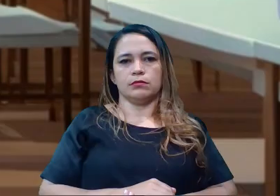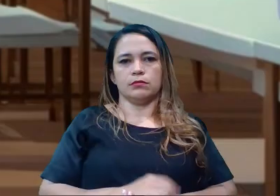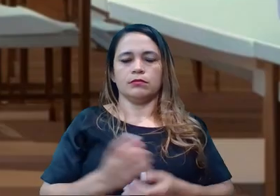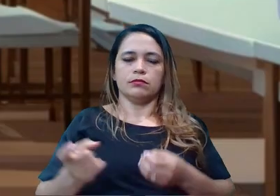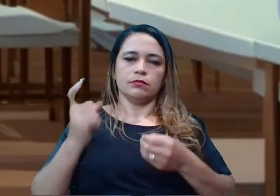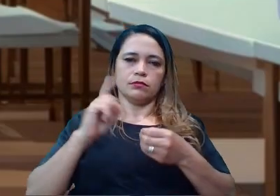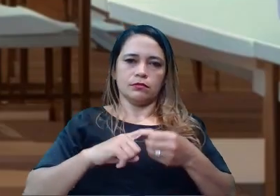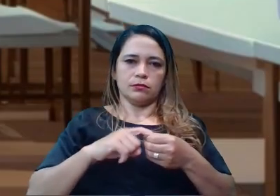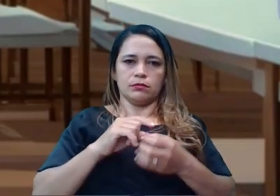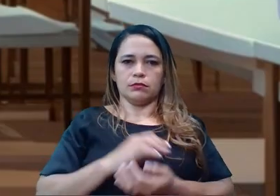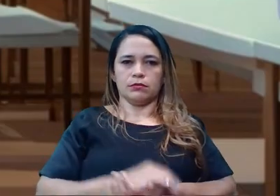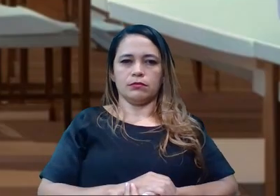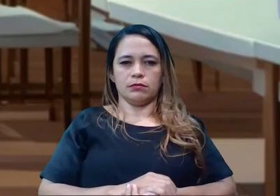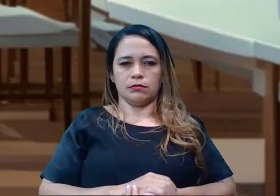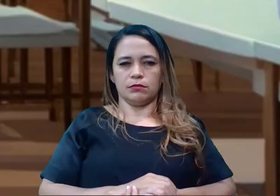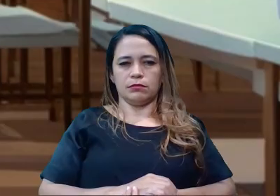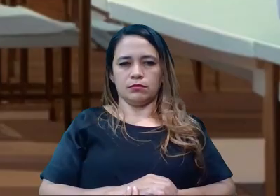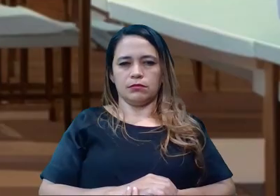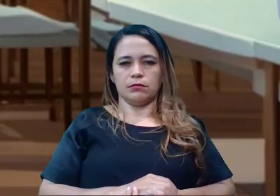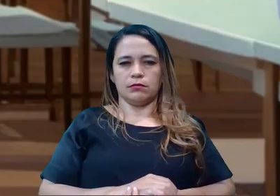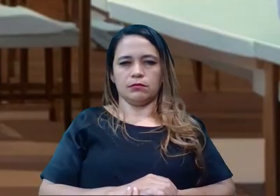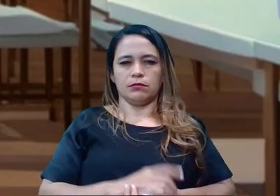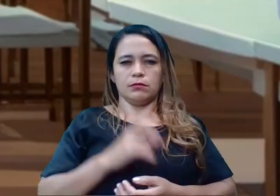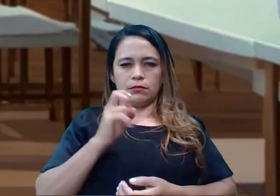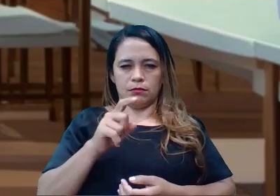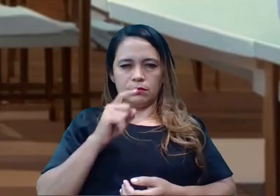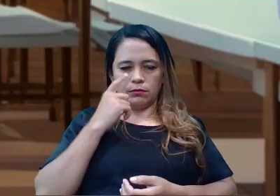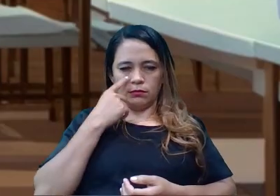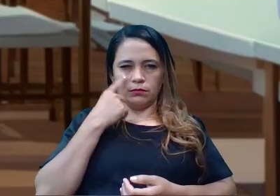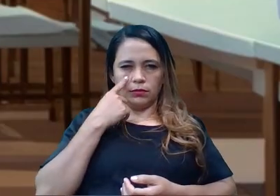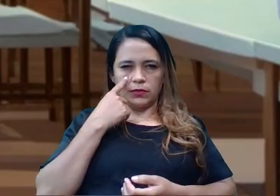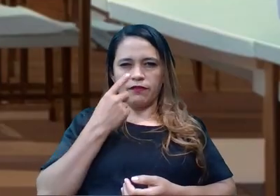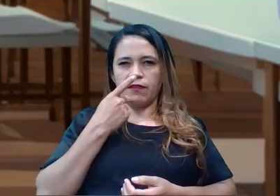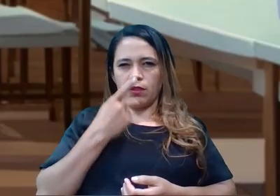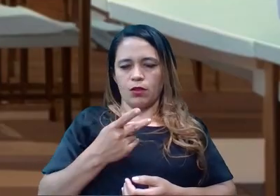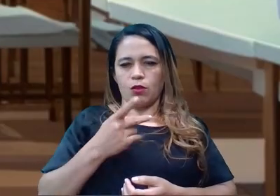aqui para mim. Guarda um macetinho para quem vai fazer prova de vestibular. Falou de uma